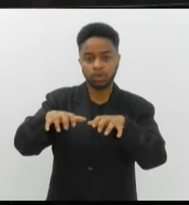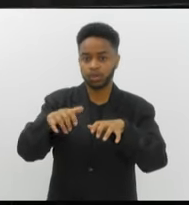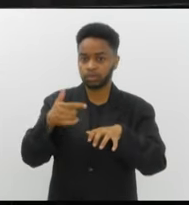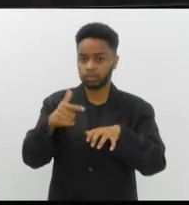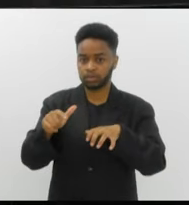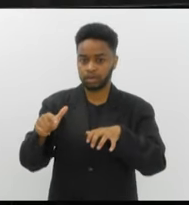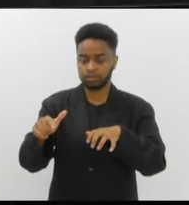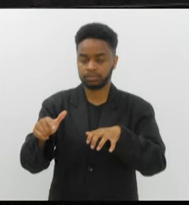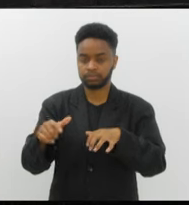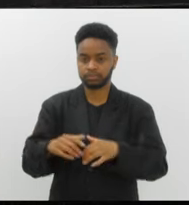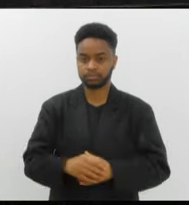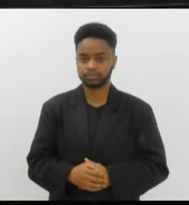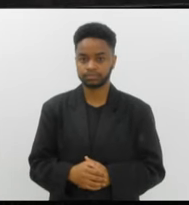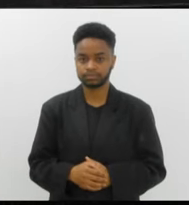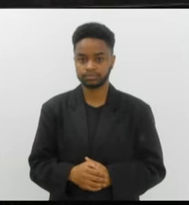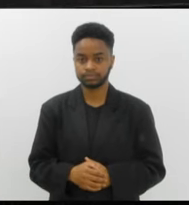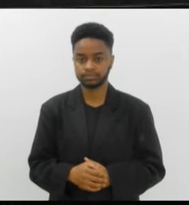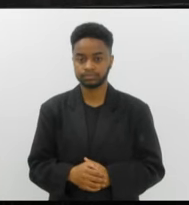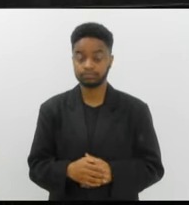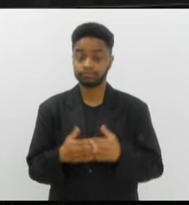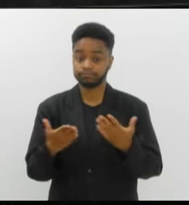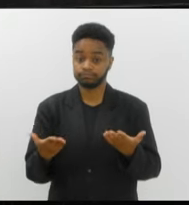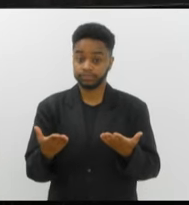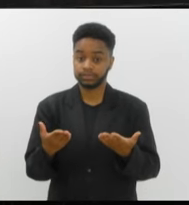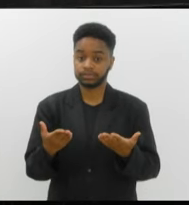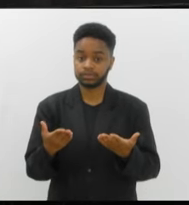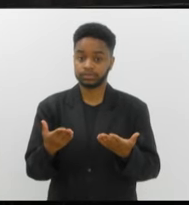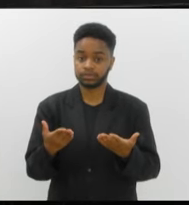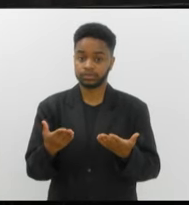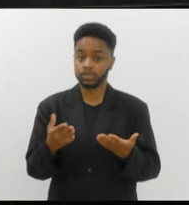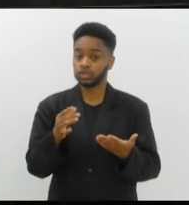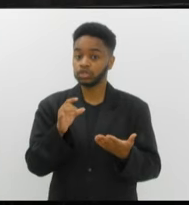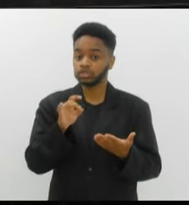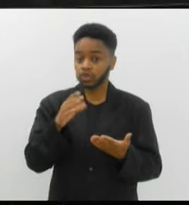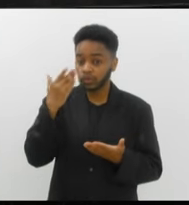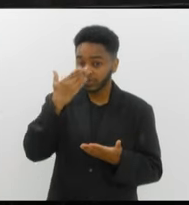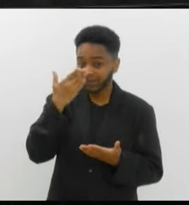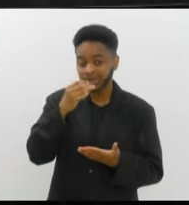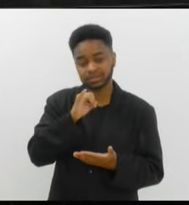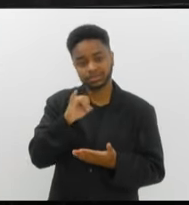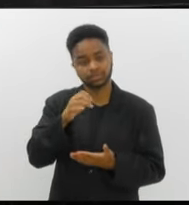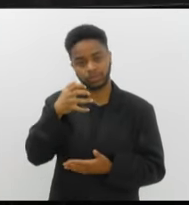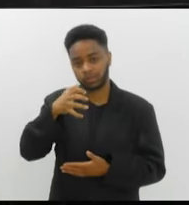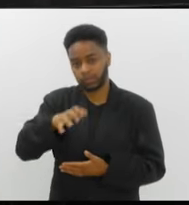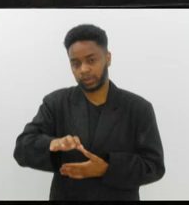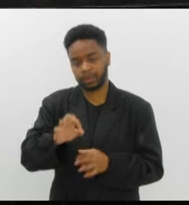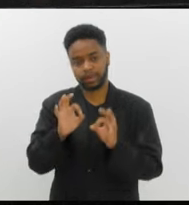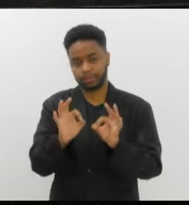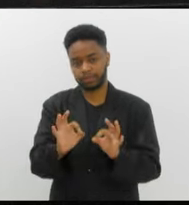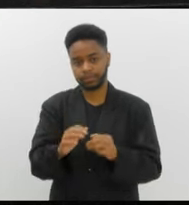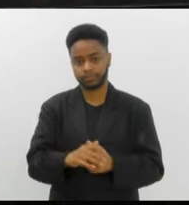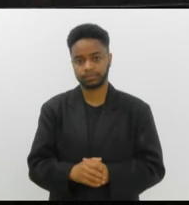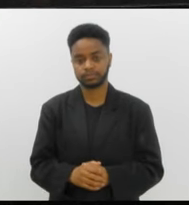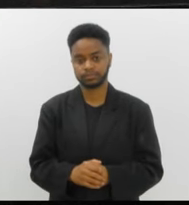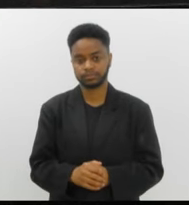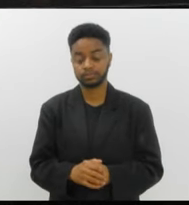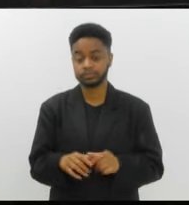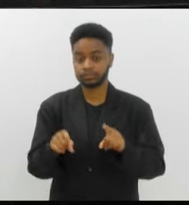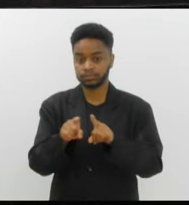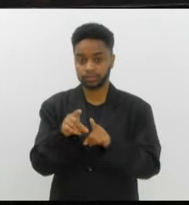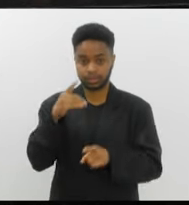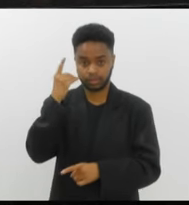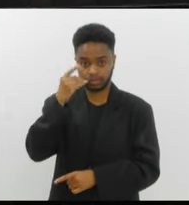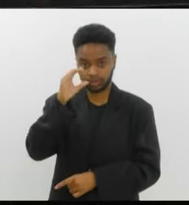água. Só não vê isso quem não quer. Aliás, deputada